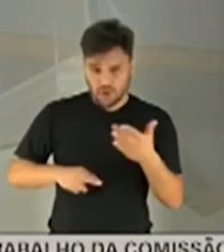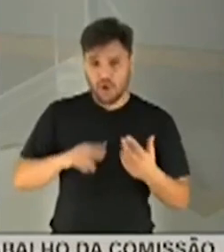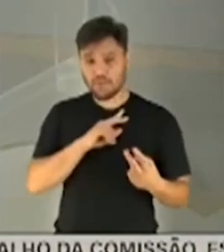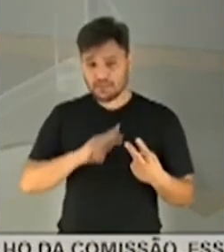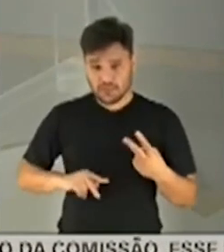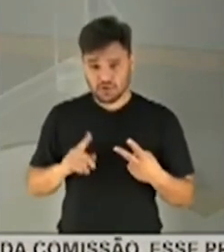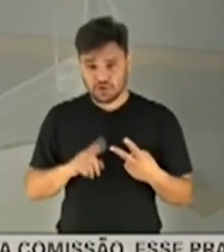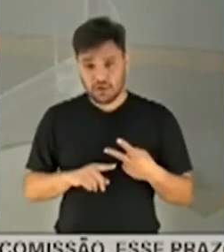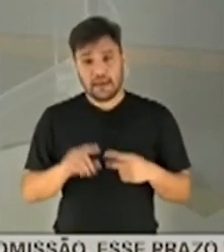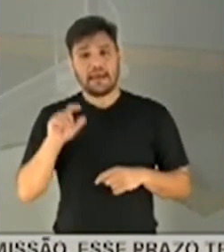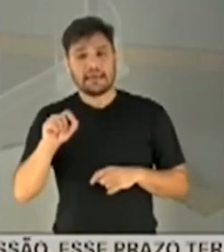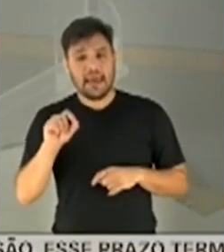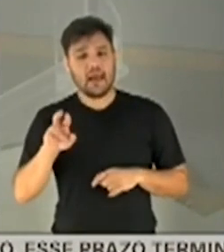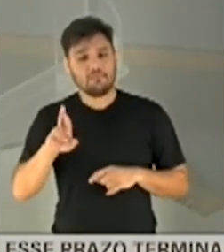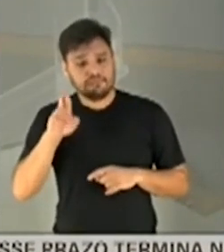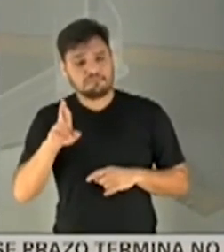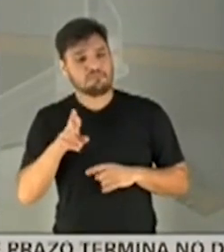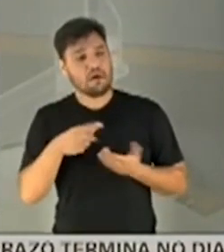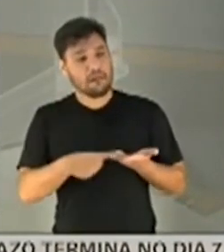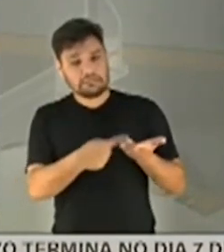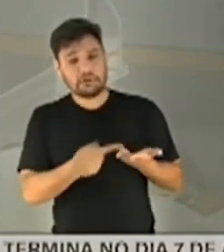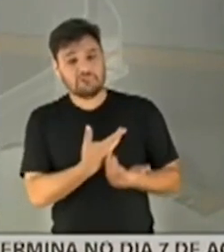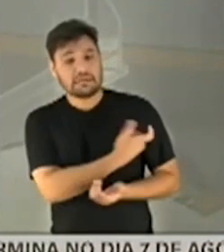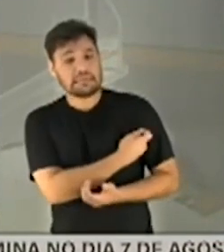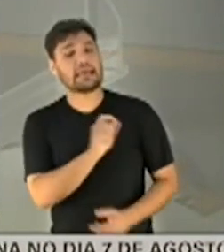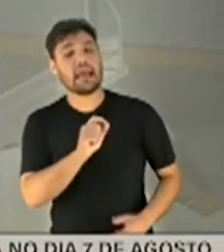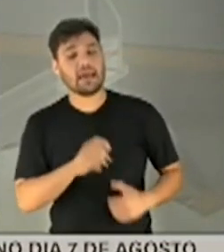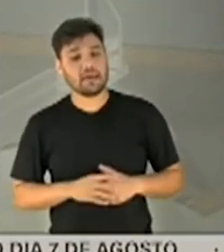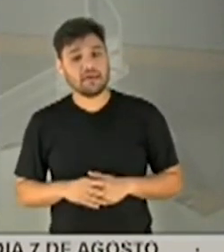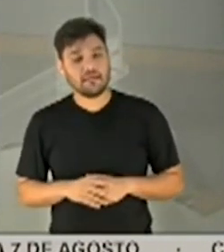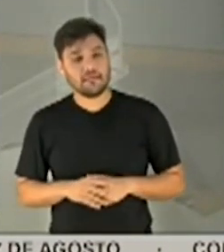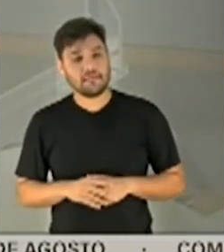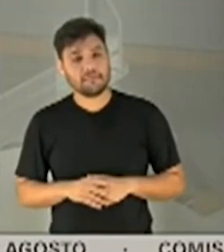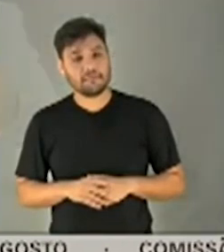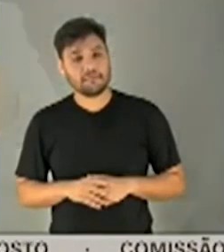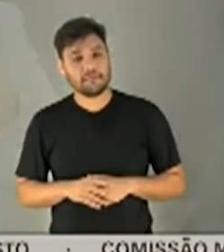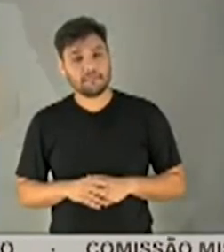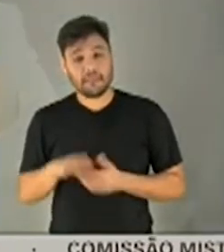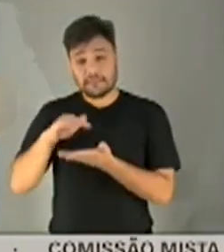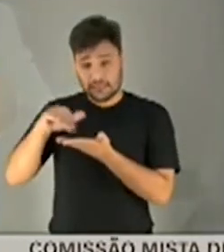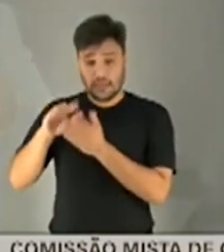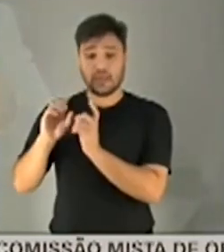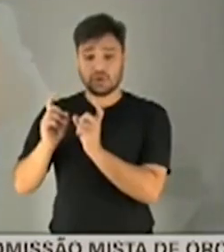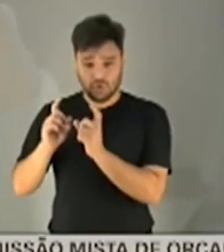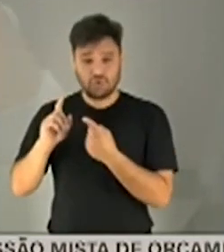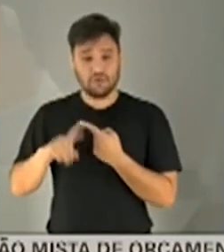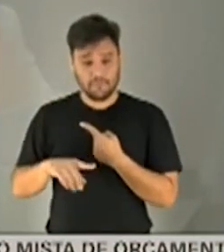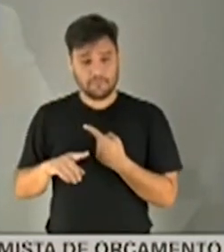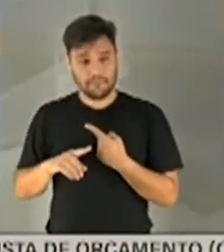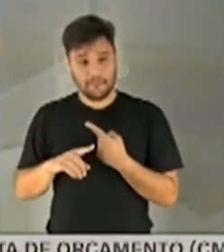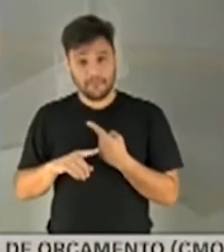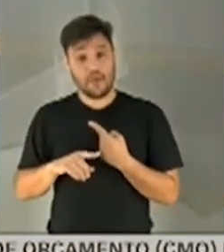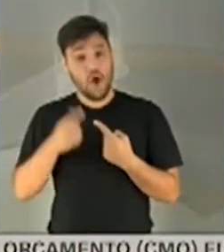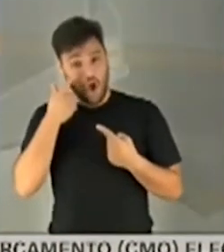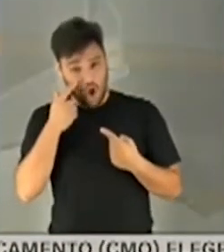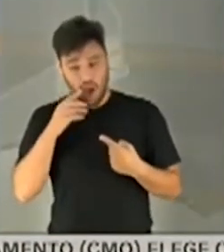presidente, quem tratava sobre negociação de vacinas era? Já está claro, Secretaria Executiva. Secretaria Executiva. Sim. Mais uma vez, o